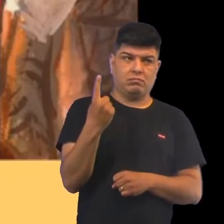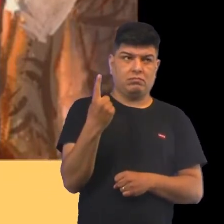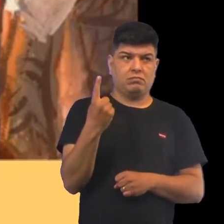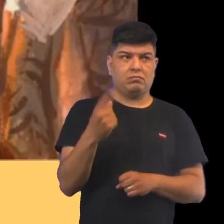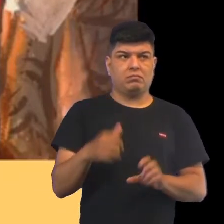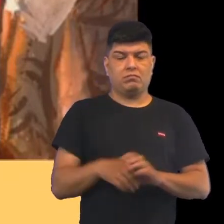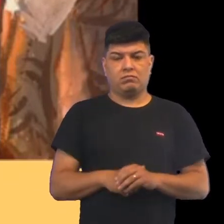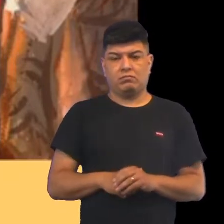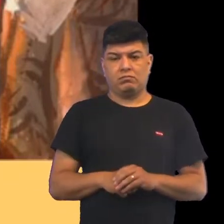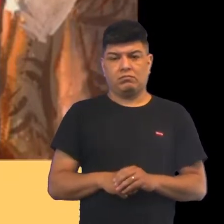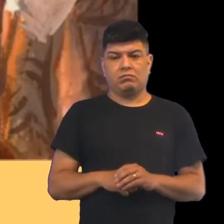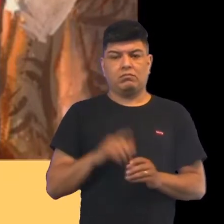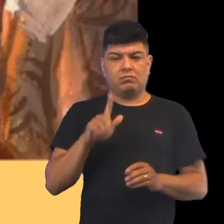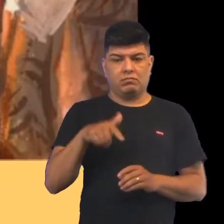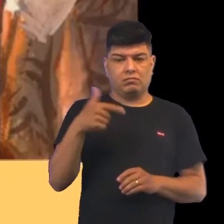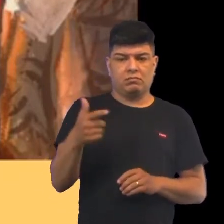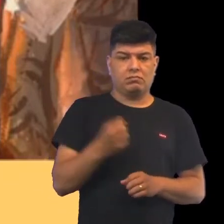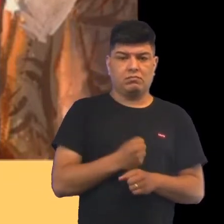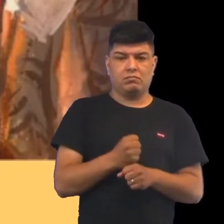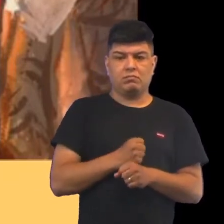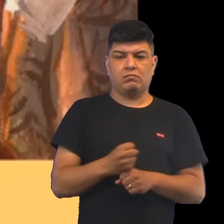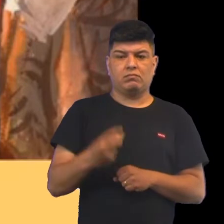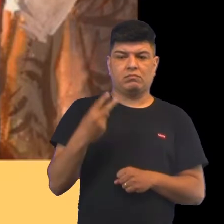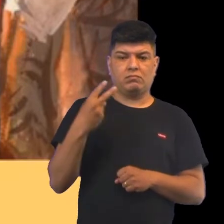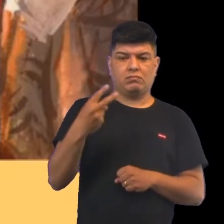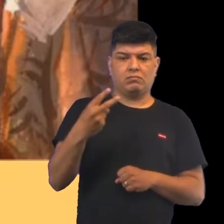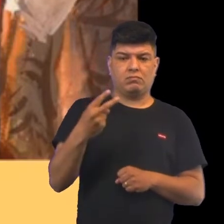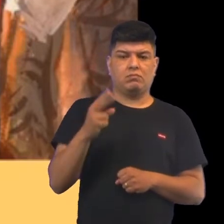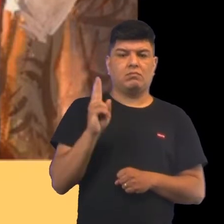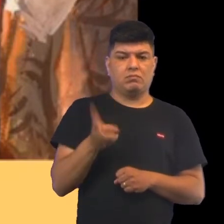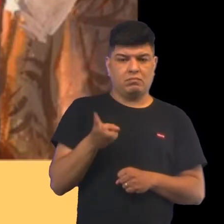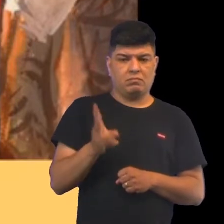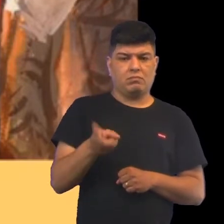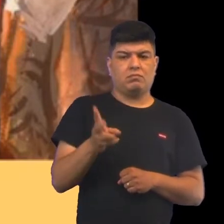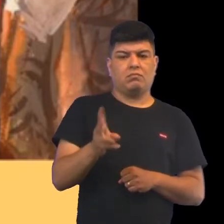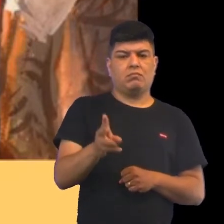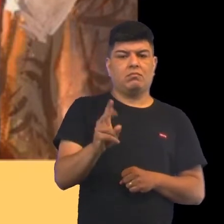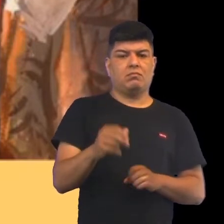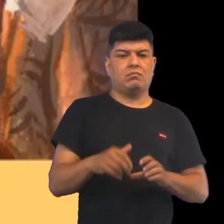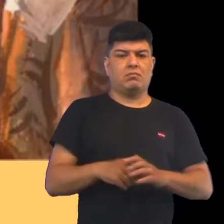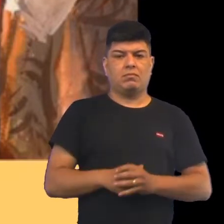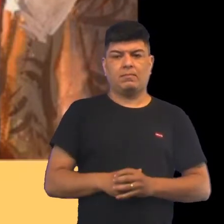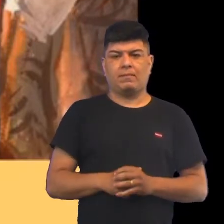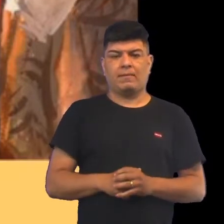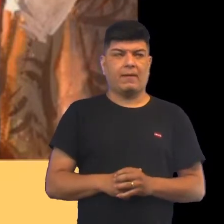O ano seguinte é o ano 2. E assim sucessivamente.